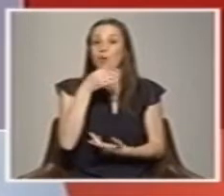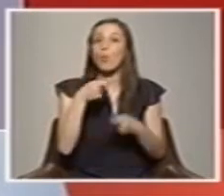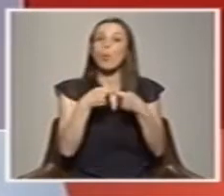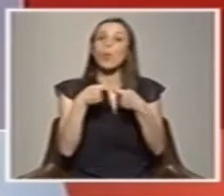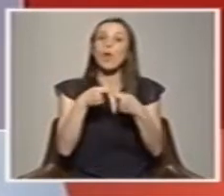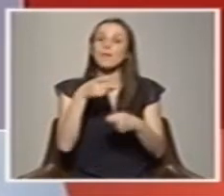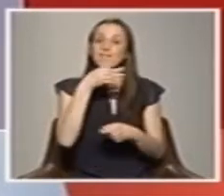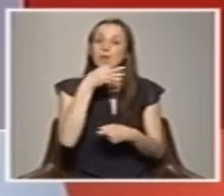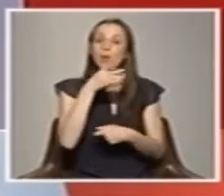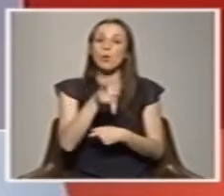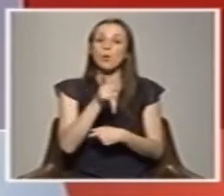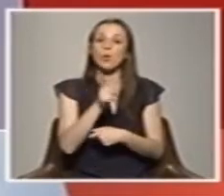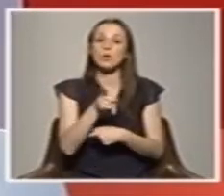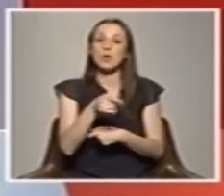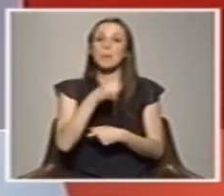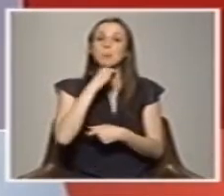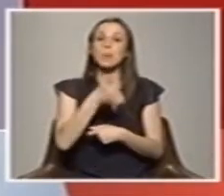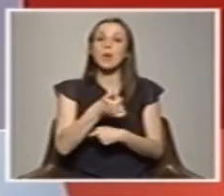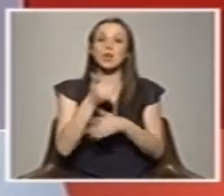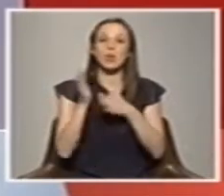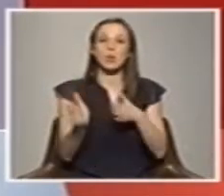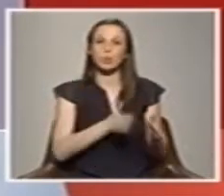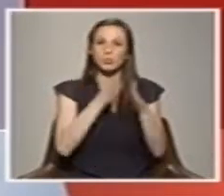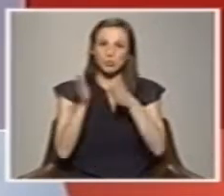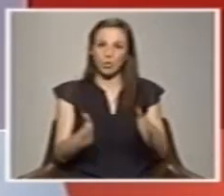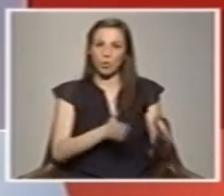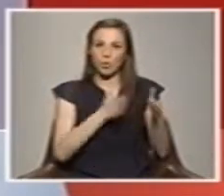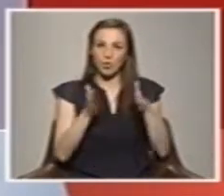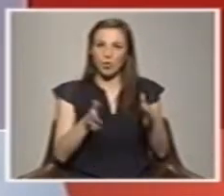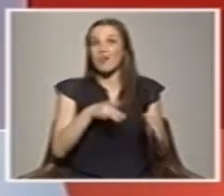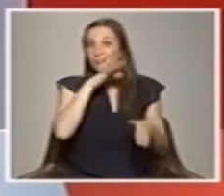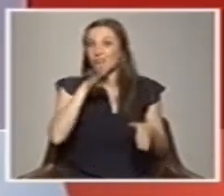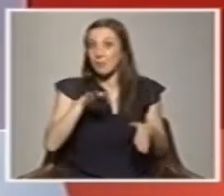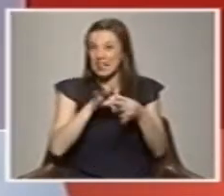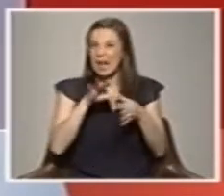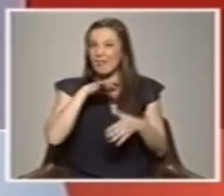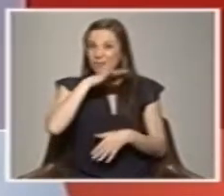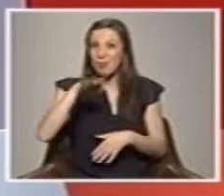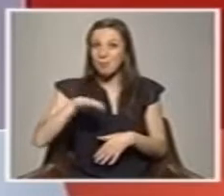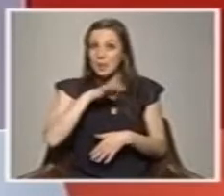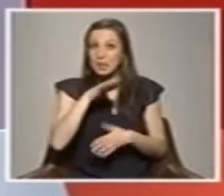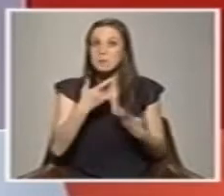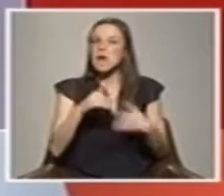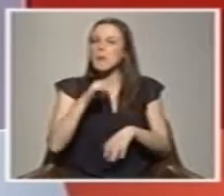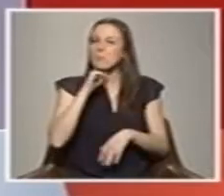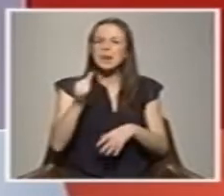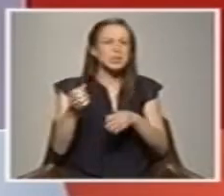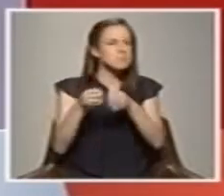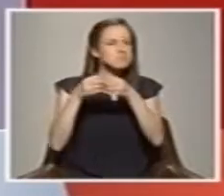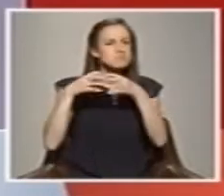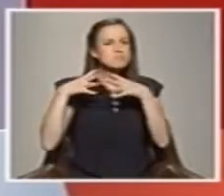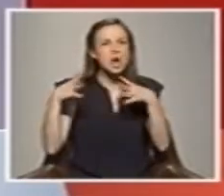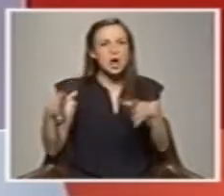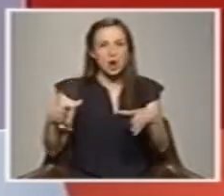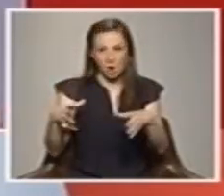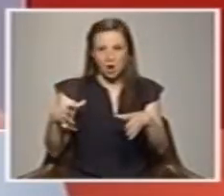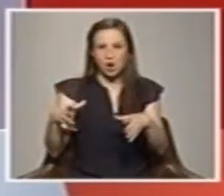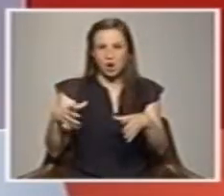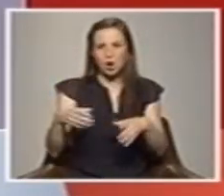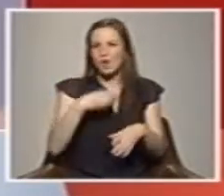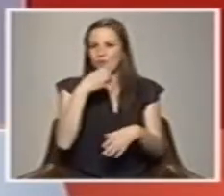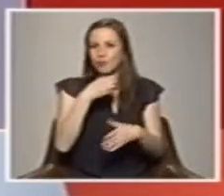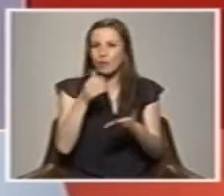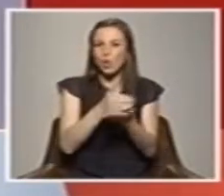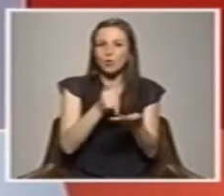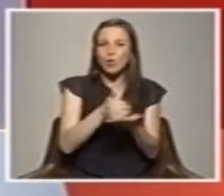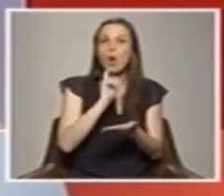o colega falava das perdas na produção, nas famílias, mas a perda maior, neste caso dos hortofrutícolas, é na